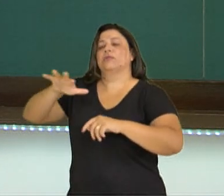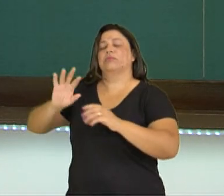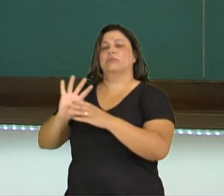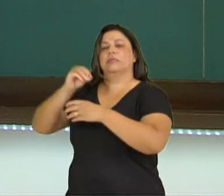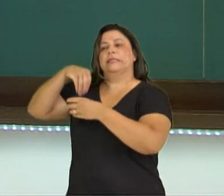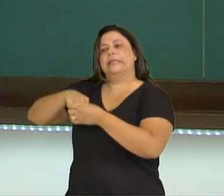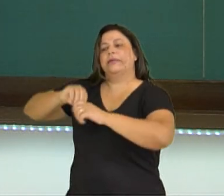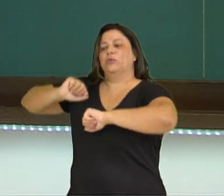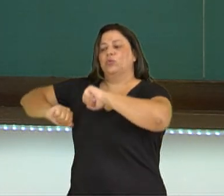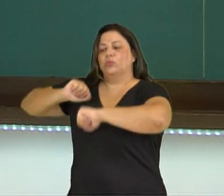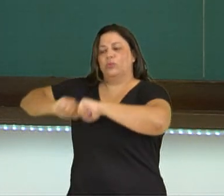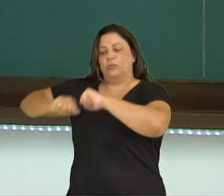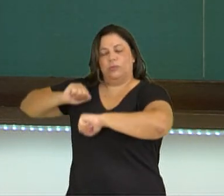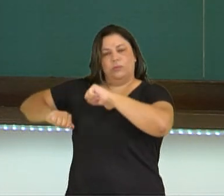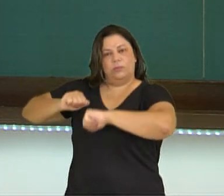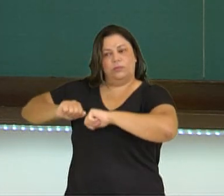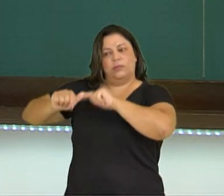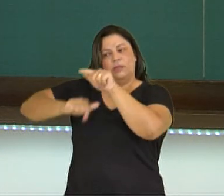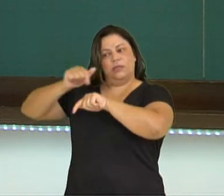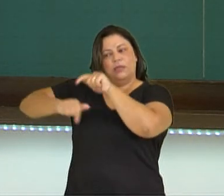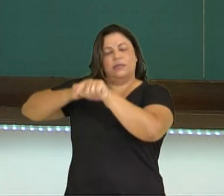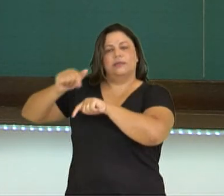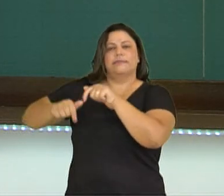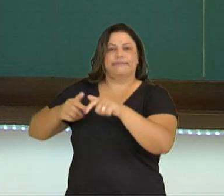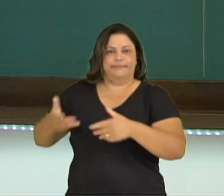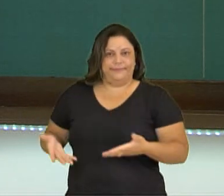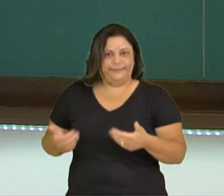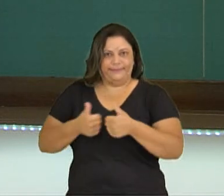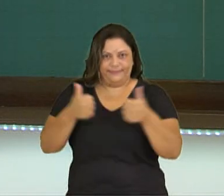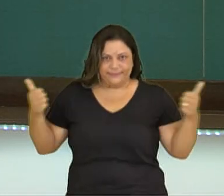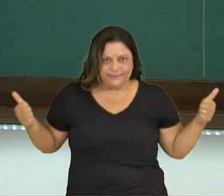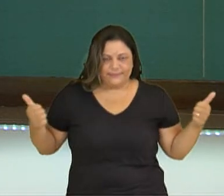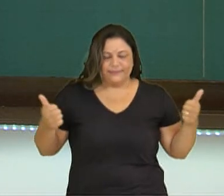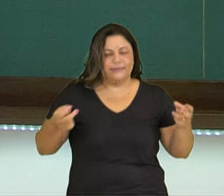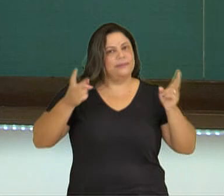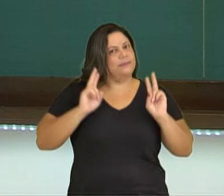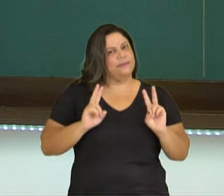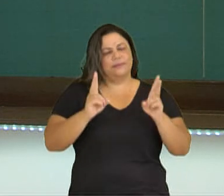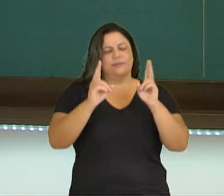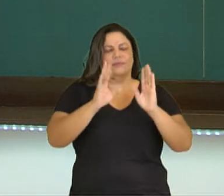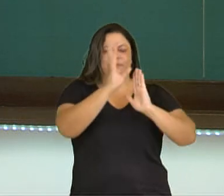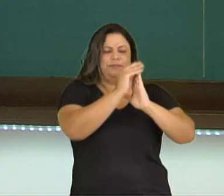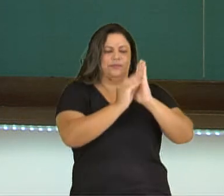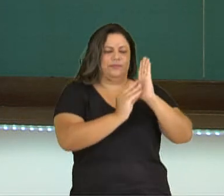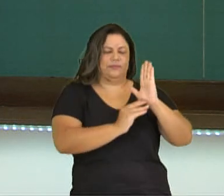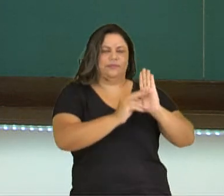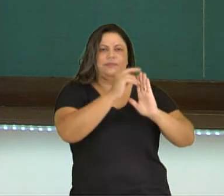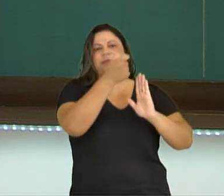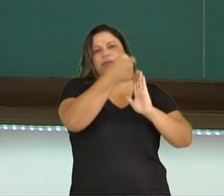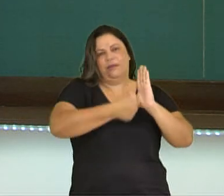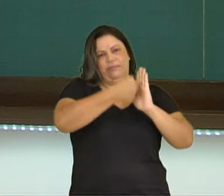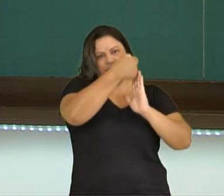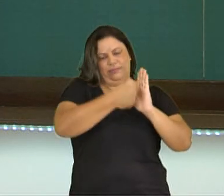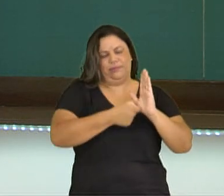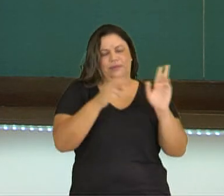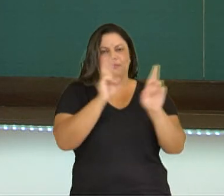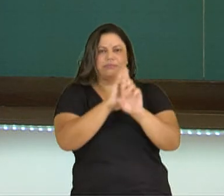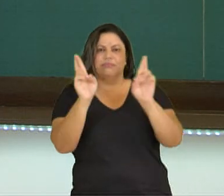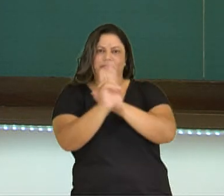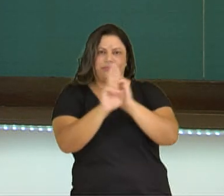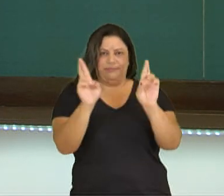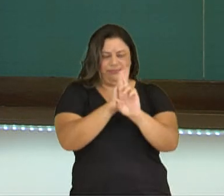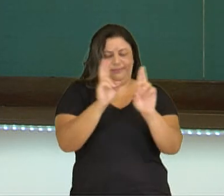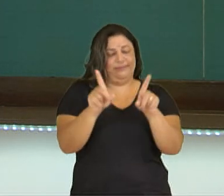dentro de uma fábrica operando uma máquina, certo? E aí vocês podem anotar nas outras profissões que vocês relacionaram